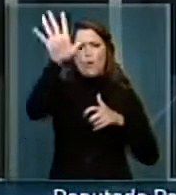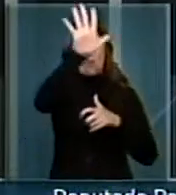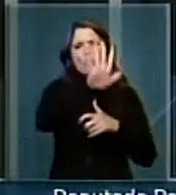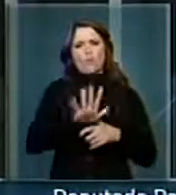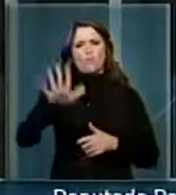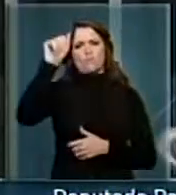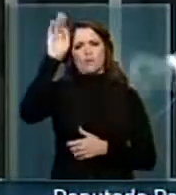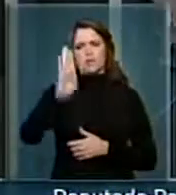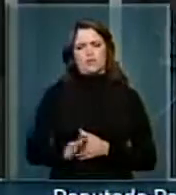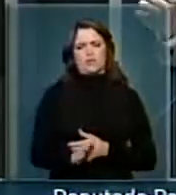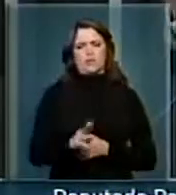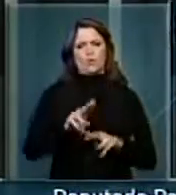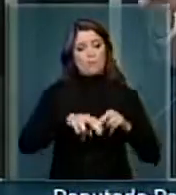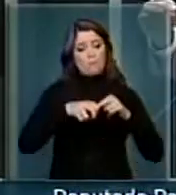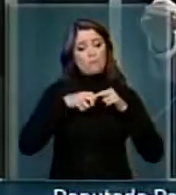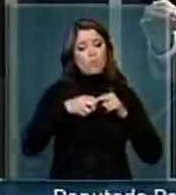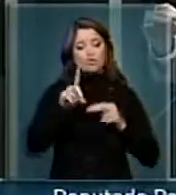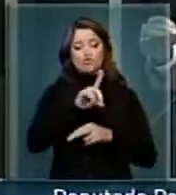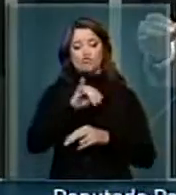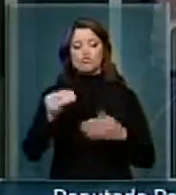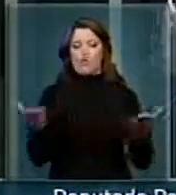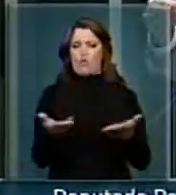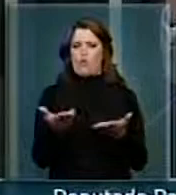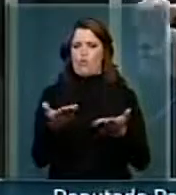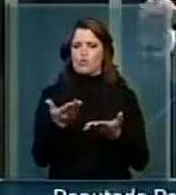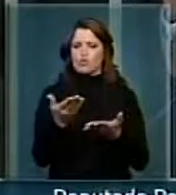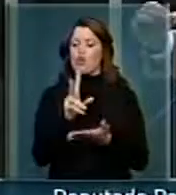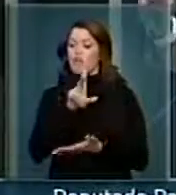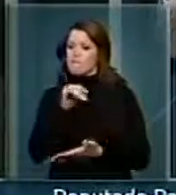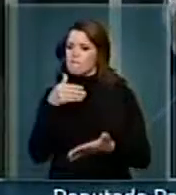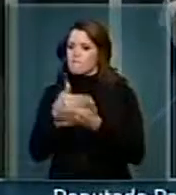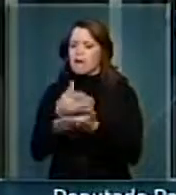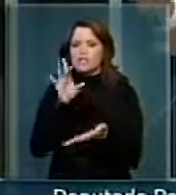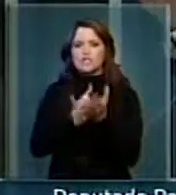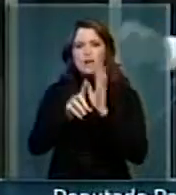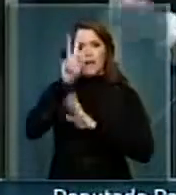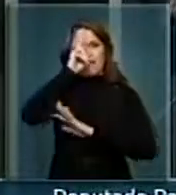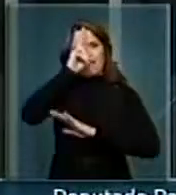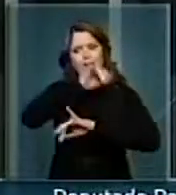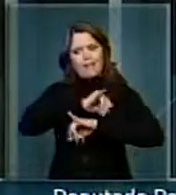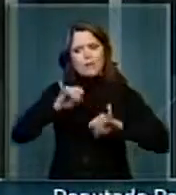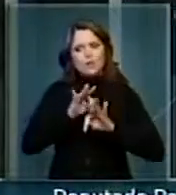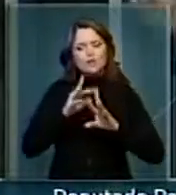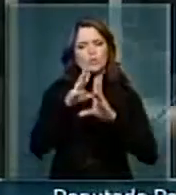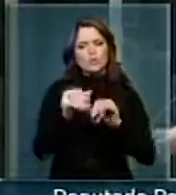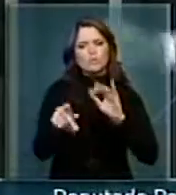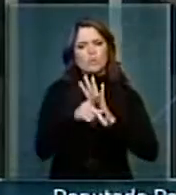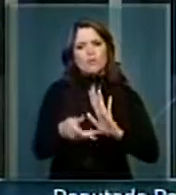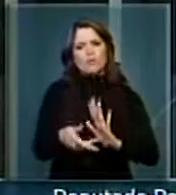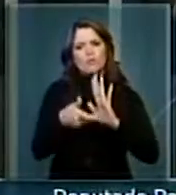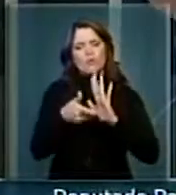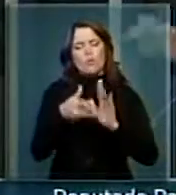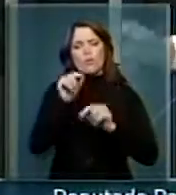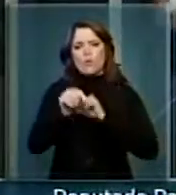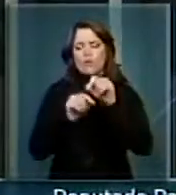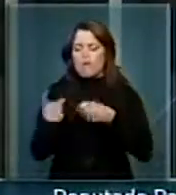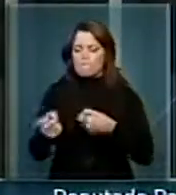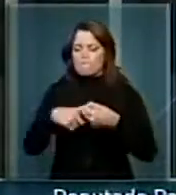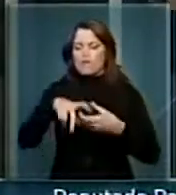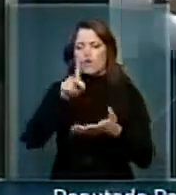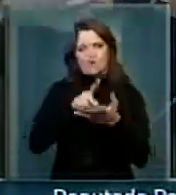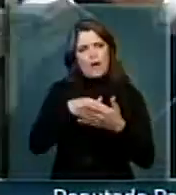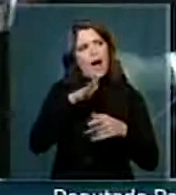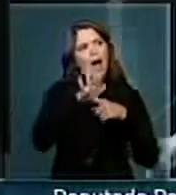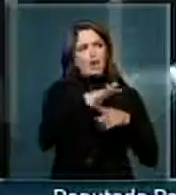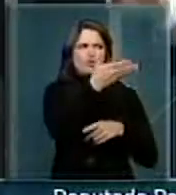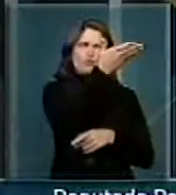deste país. Neste dia, que certamente fica na história do Parlamento pelo resgate, com a ajuda de